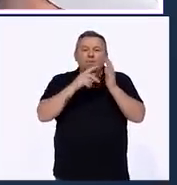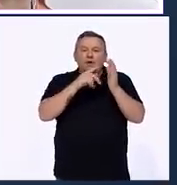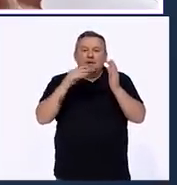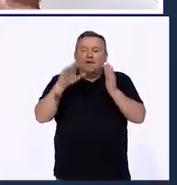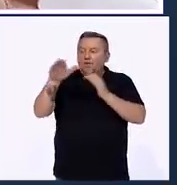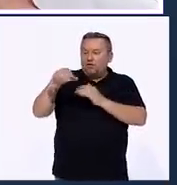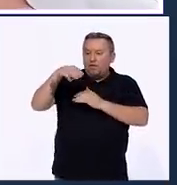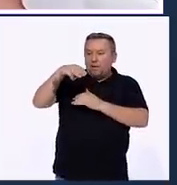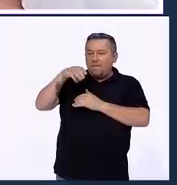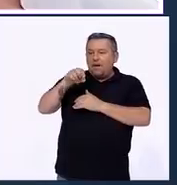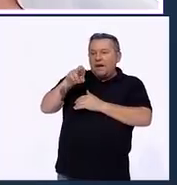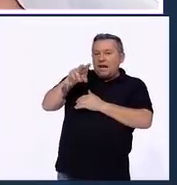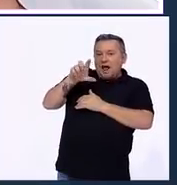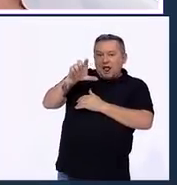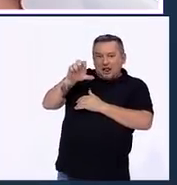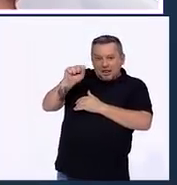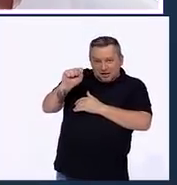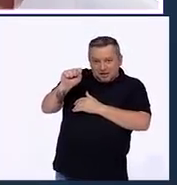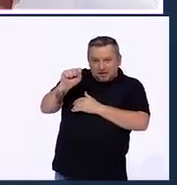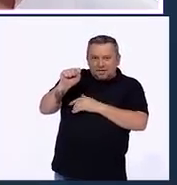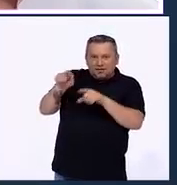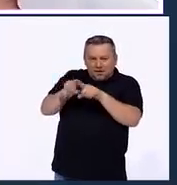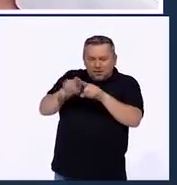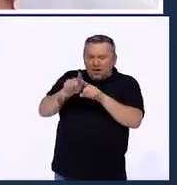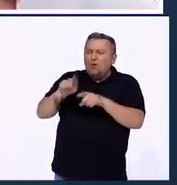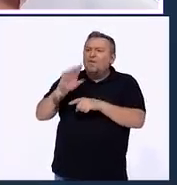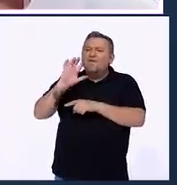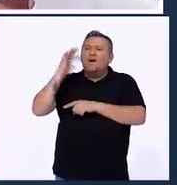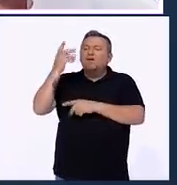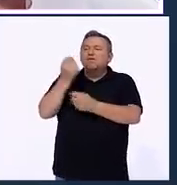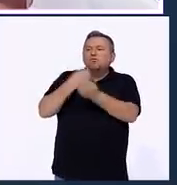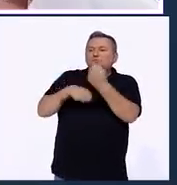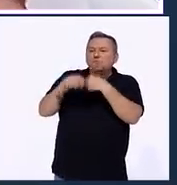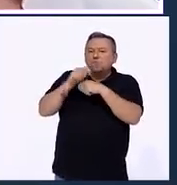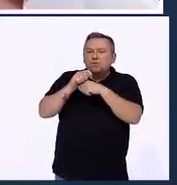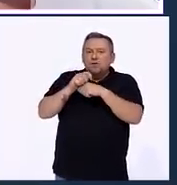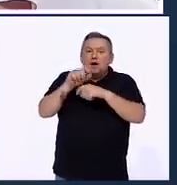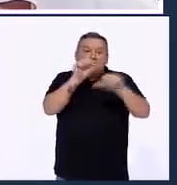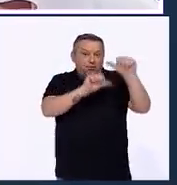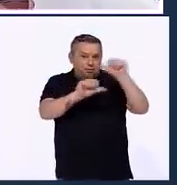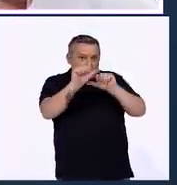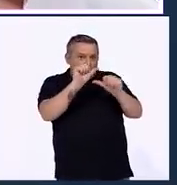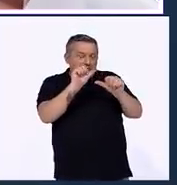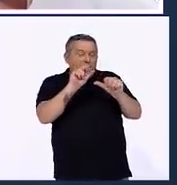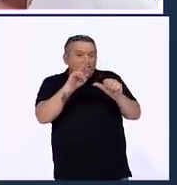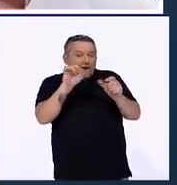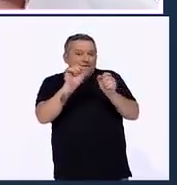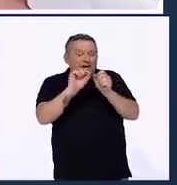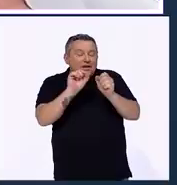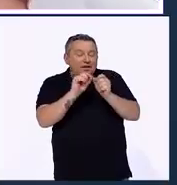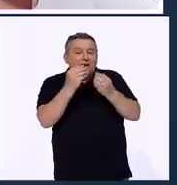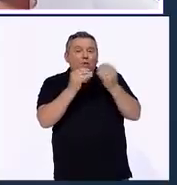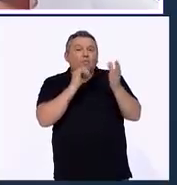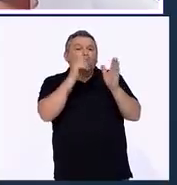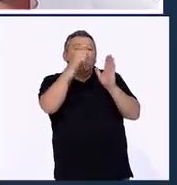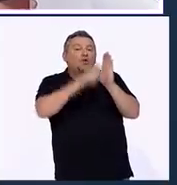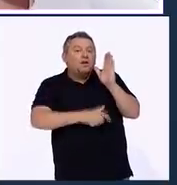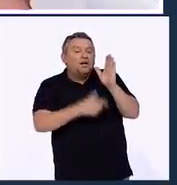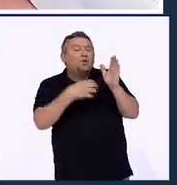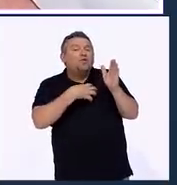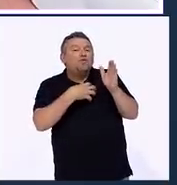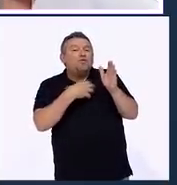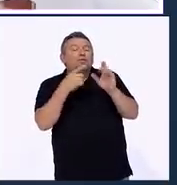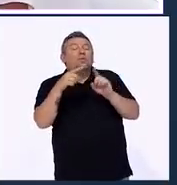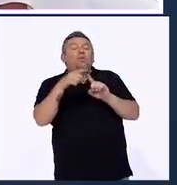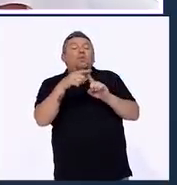que vai acontecer na parte econômica? As reformas serão feitas? Em que modelo? De que tipo? Isso tudo já está